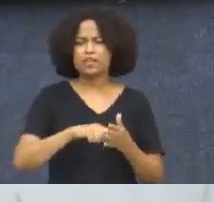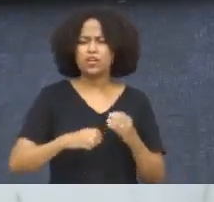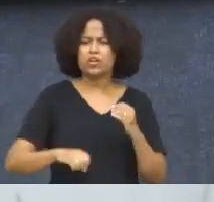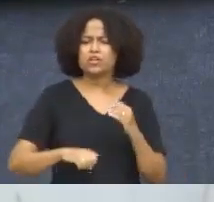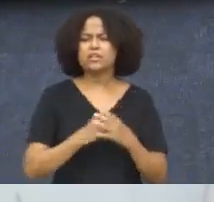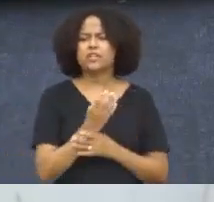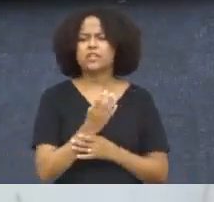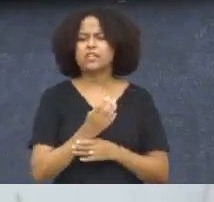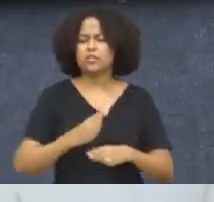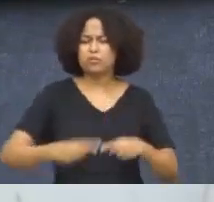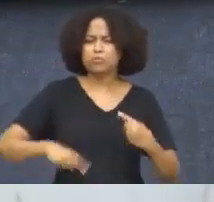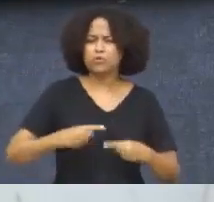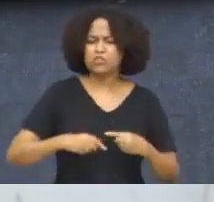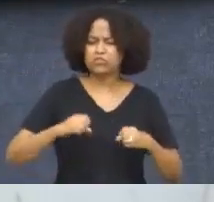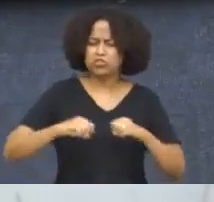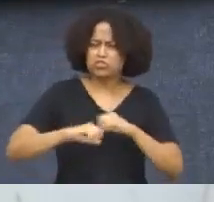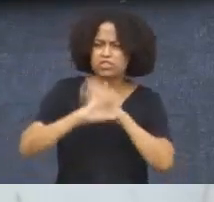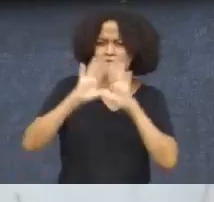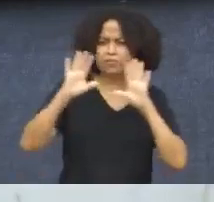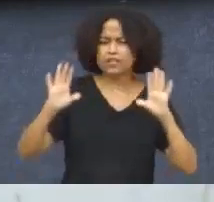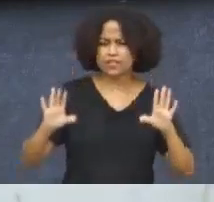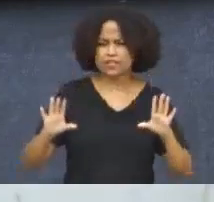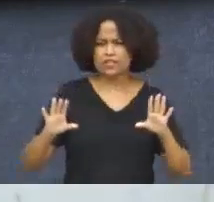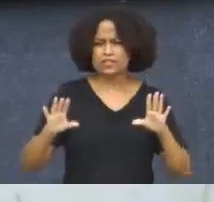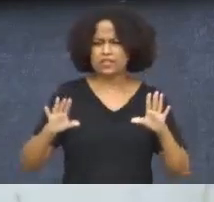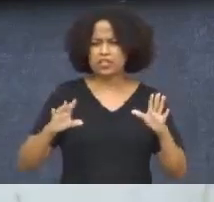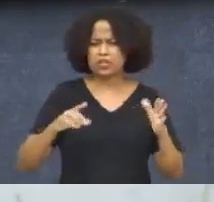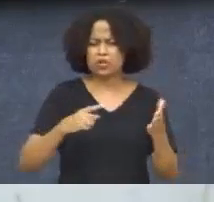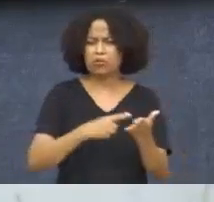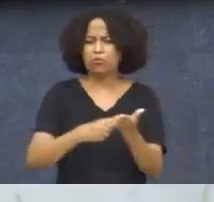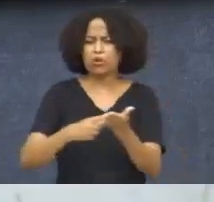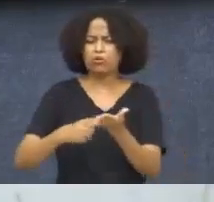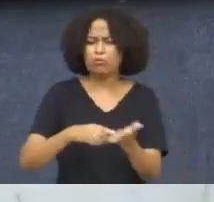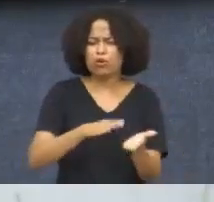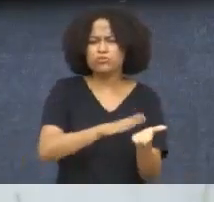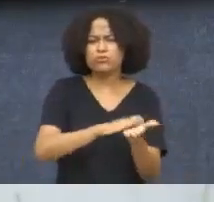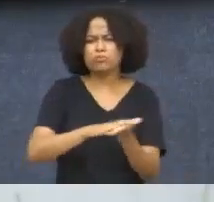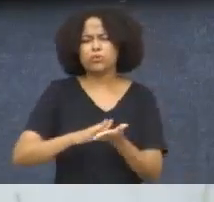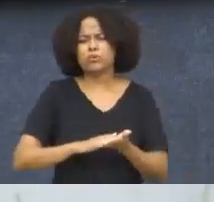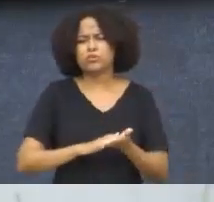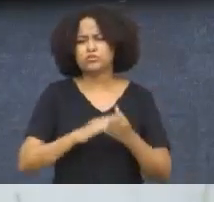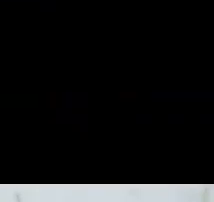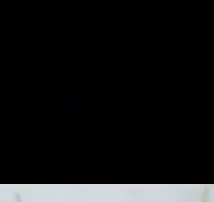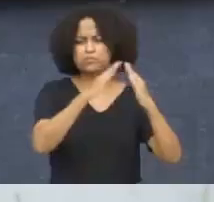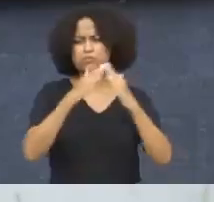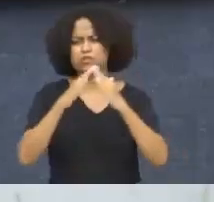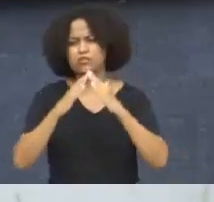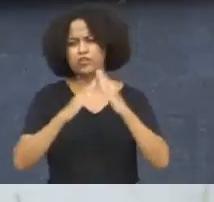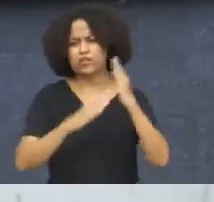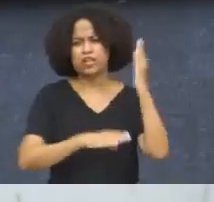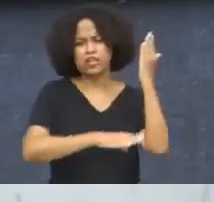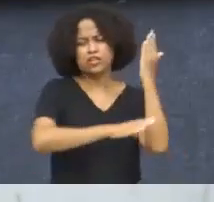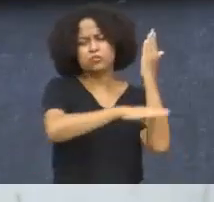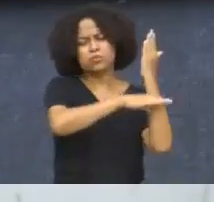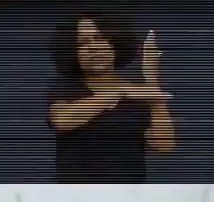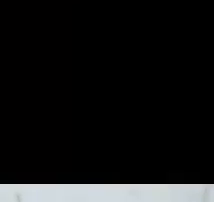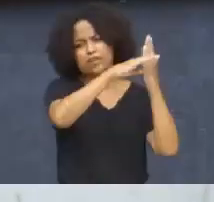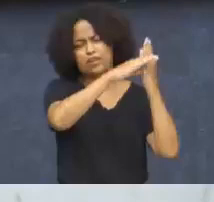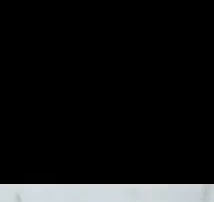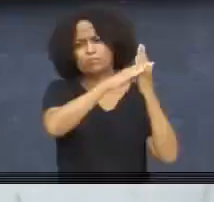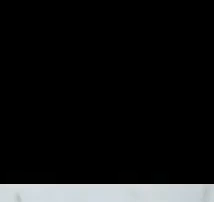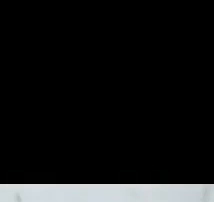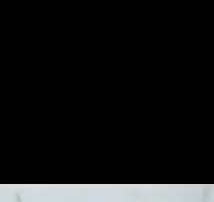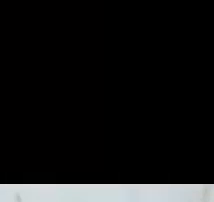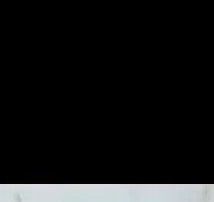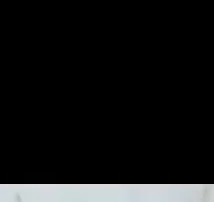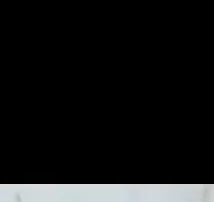de transparência na cobrança dos impostos sobre propriedade predial e territorial, IPTU, no